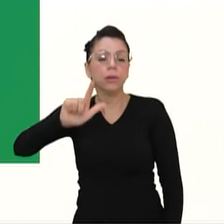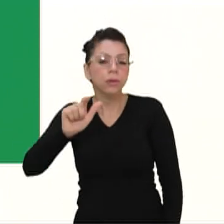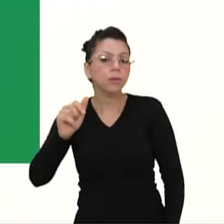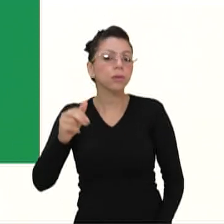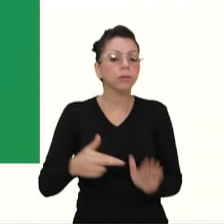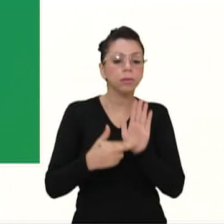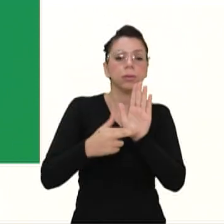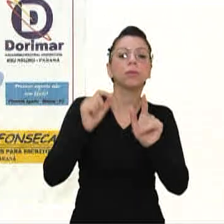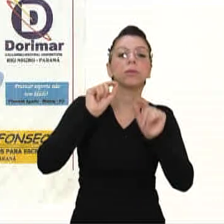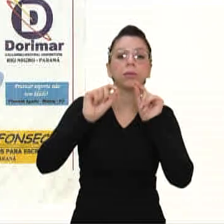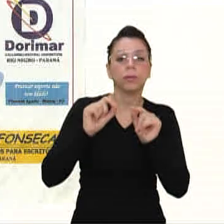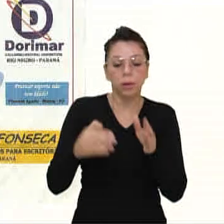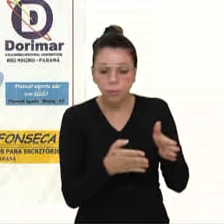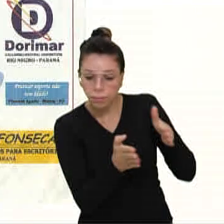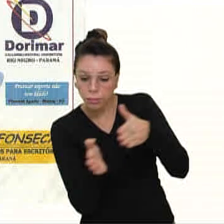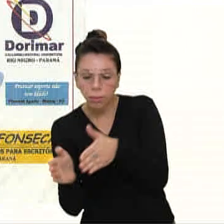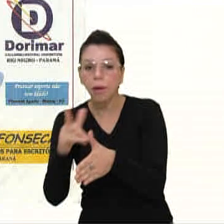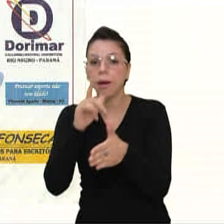tem água.